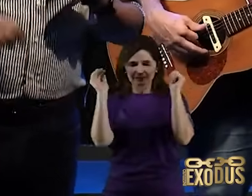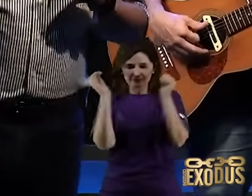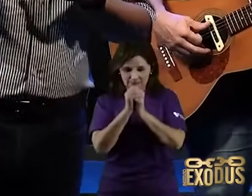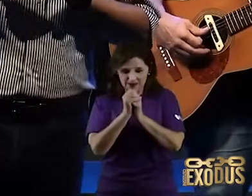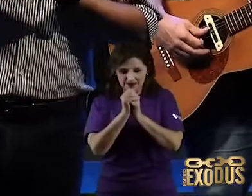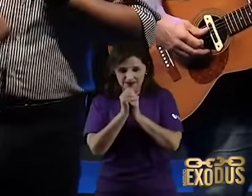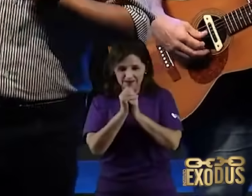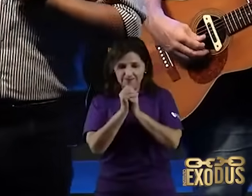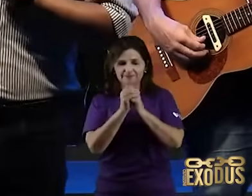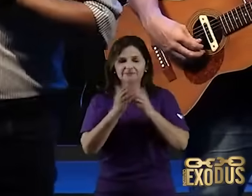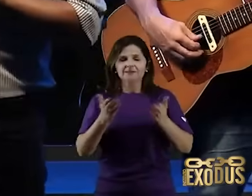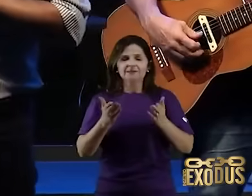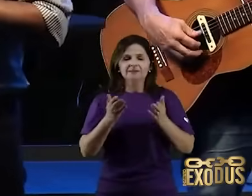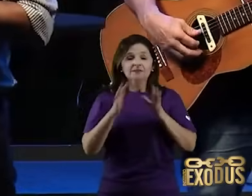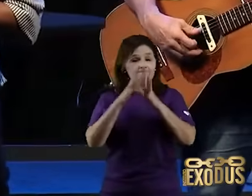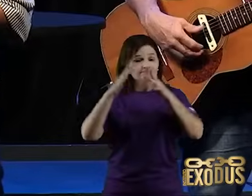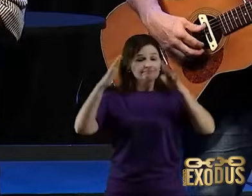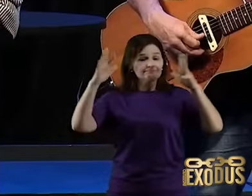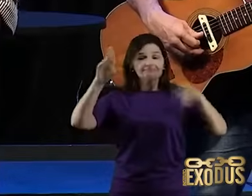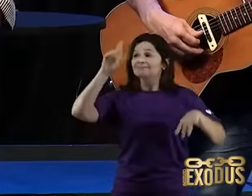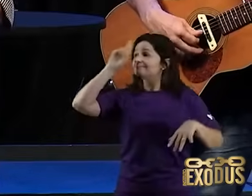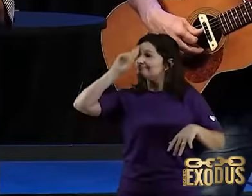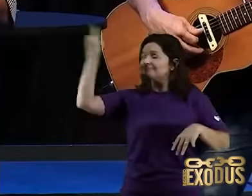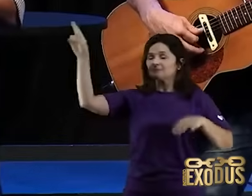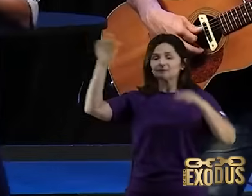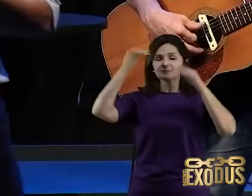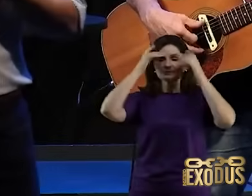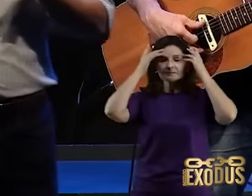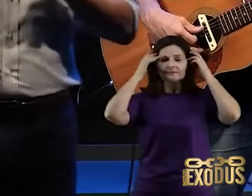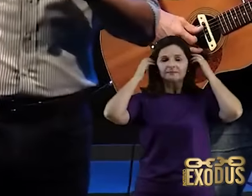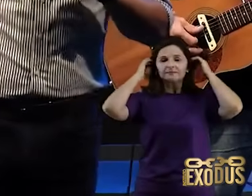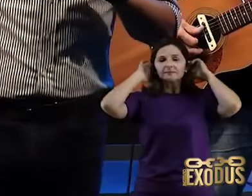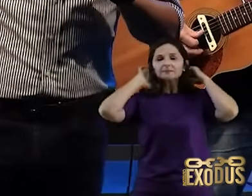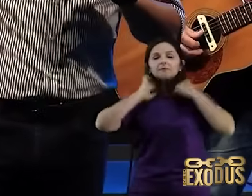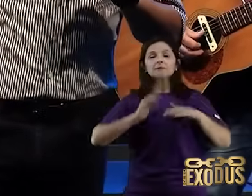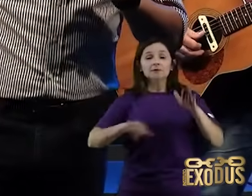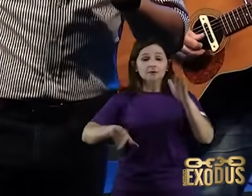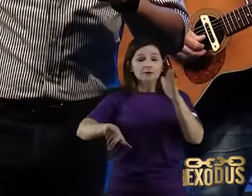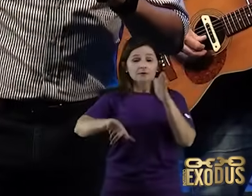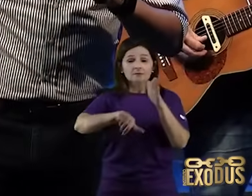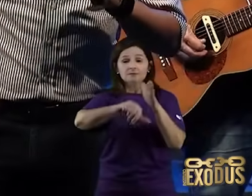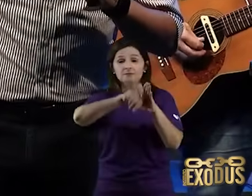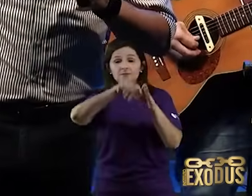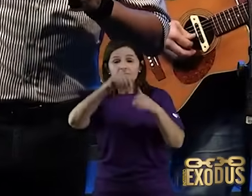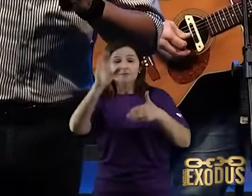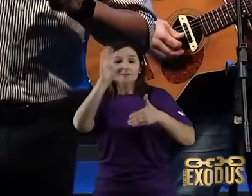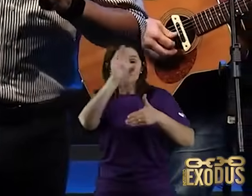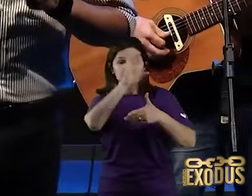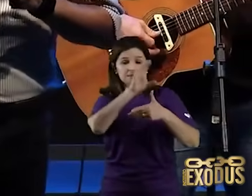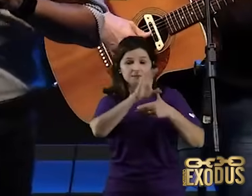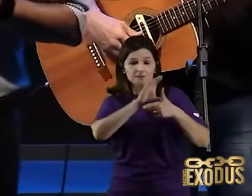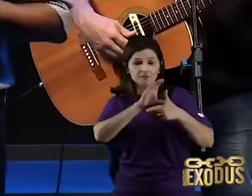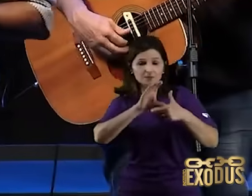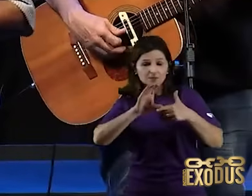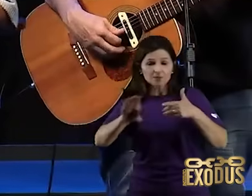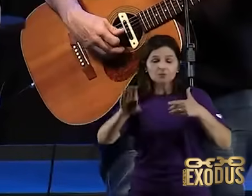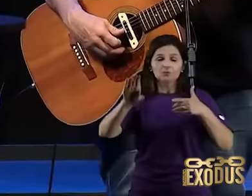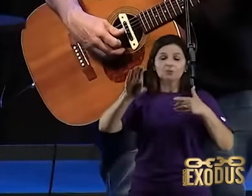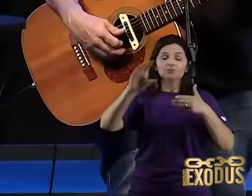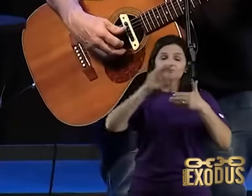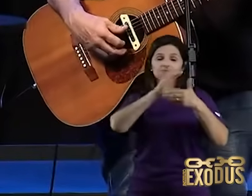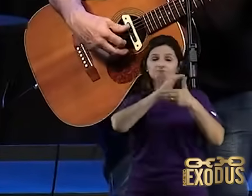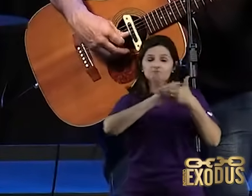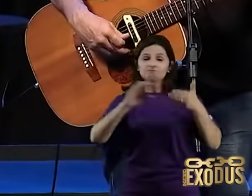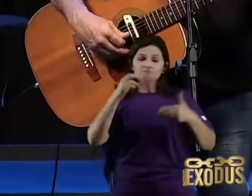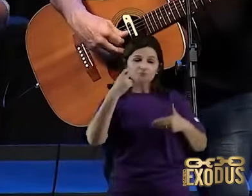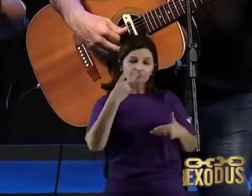aleluia vamos celebrar o senhor primeiro os Coríntios Capítulo 11 verso de número